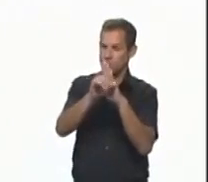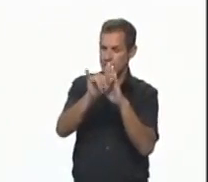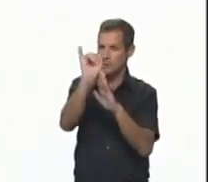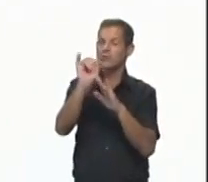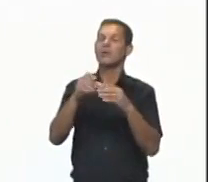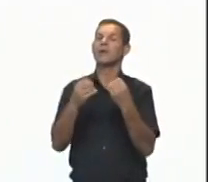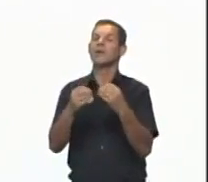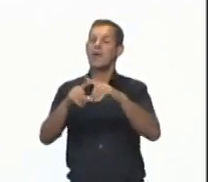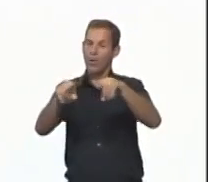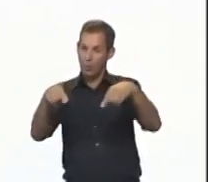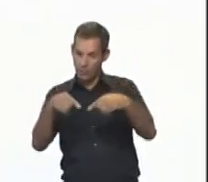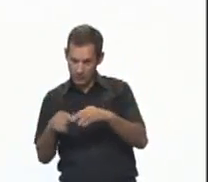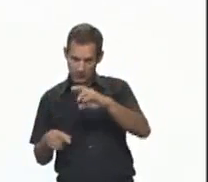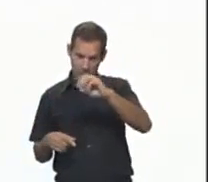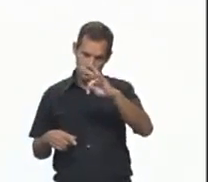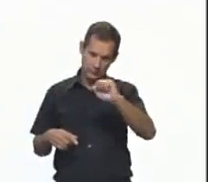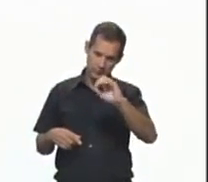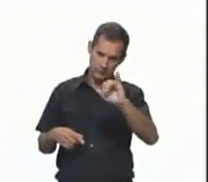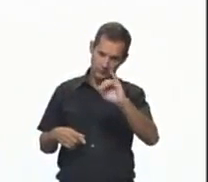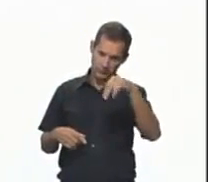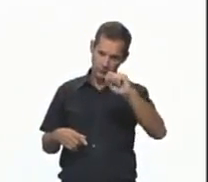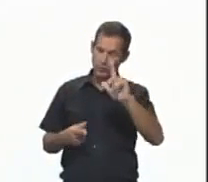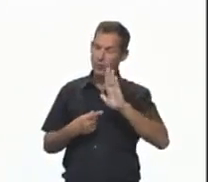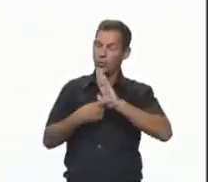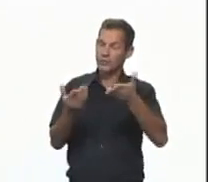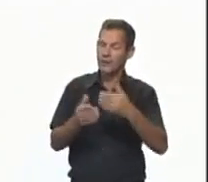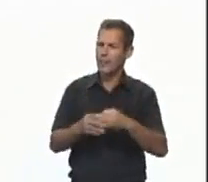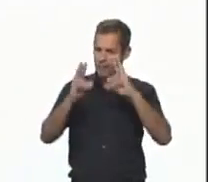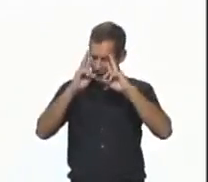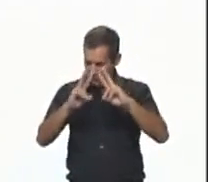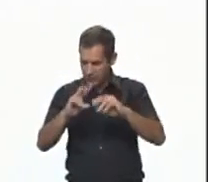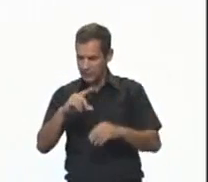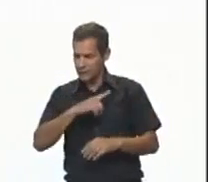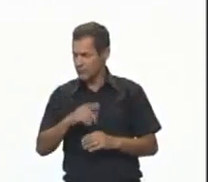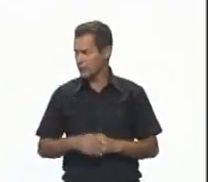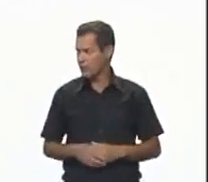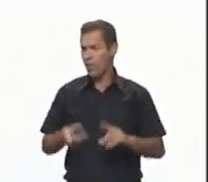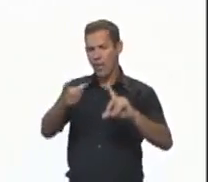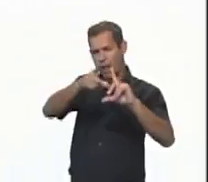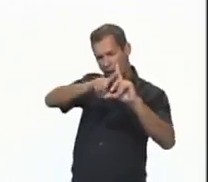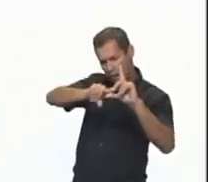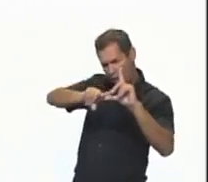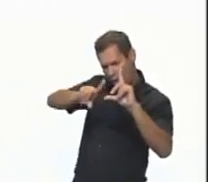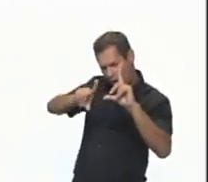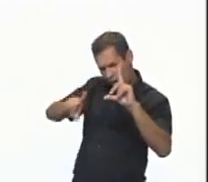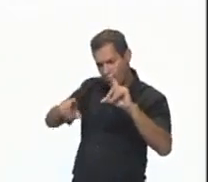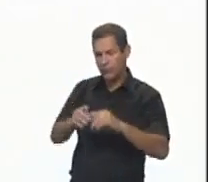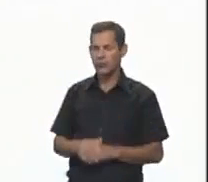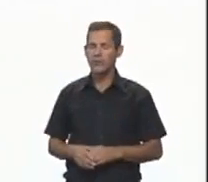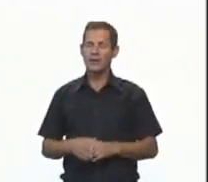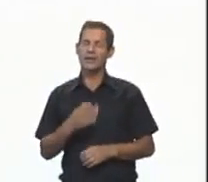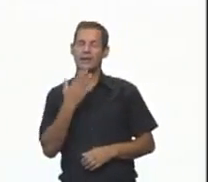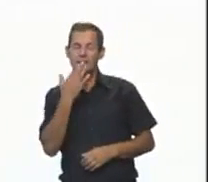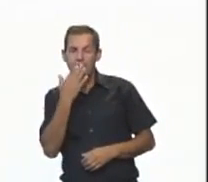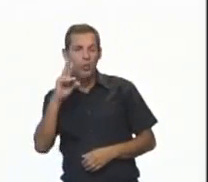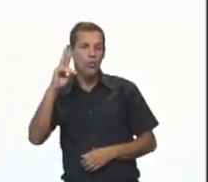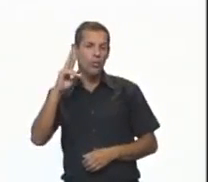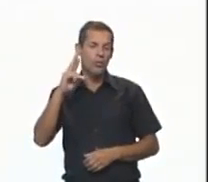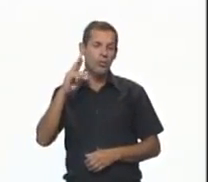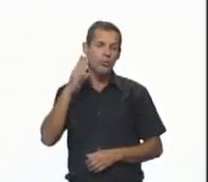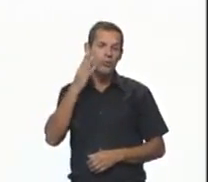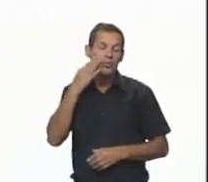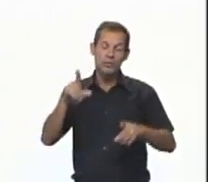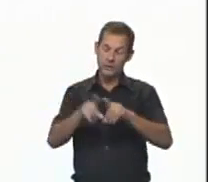que será rotacionada? É essa representação aqui. Observe que nós temos uma curva em roxo e uma curva em